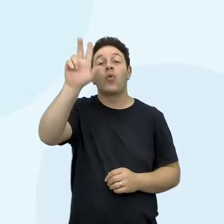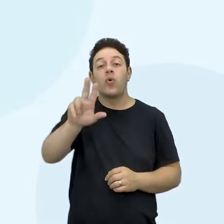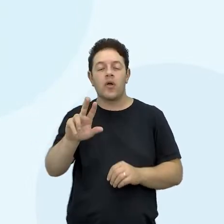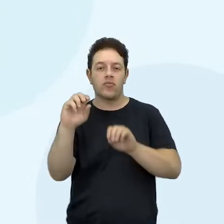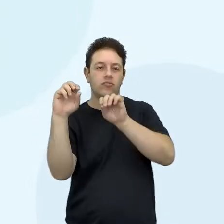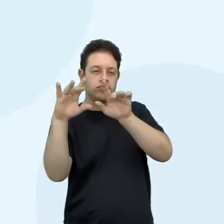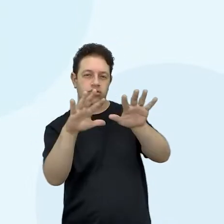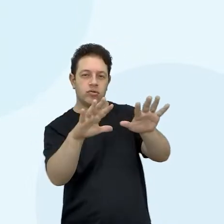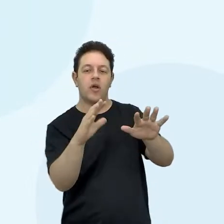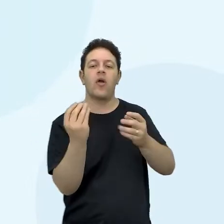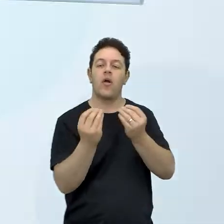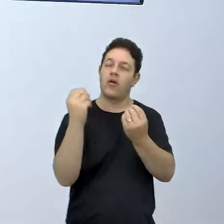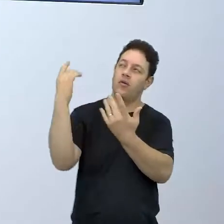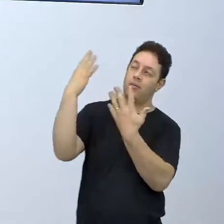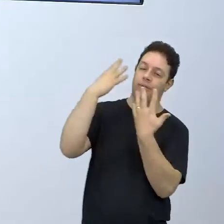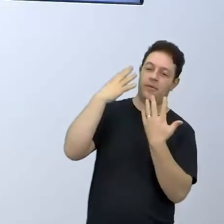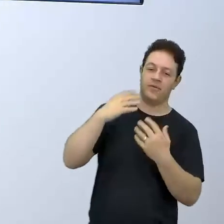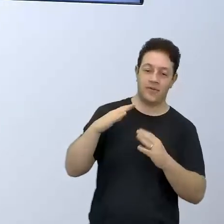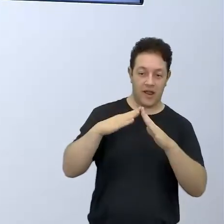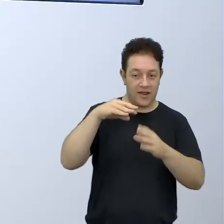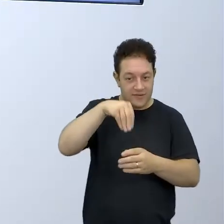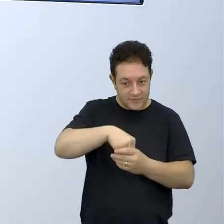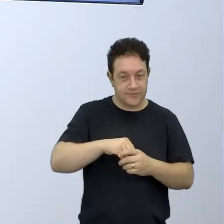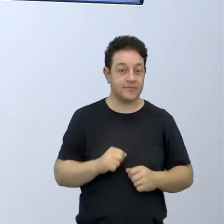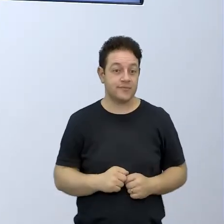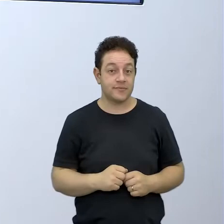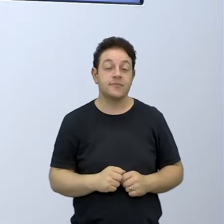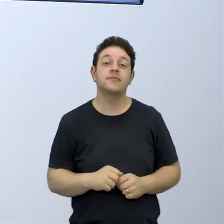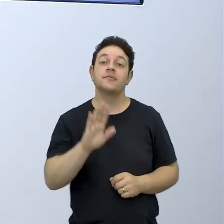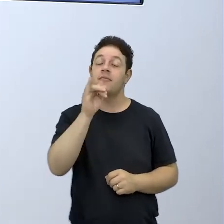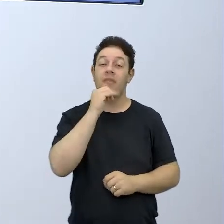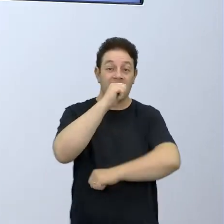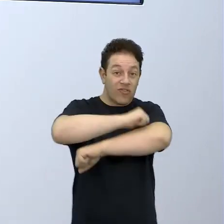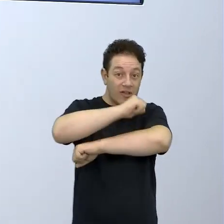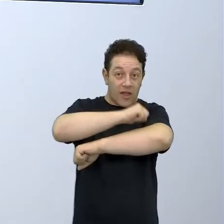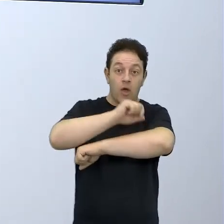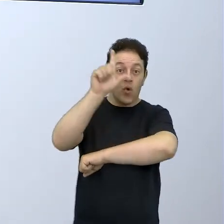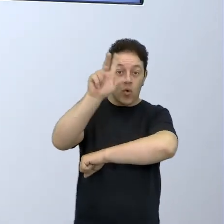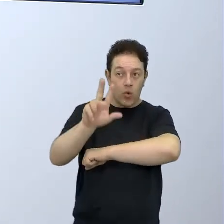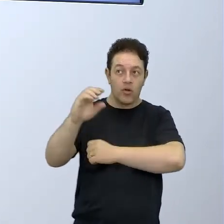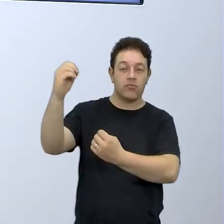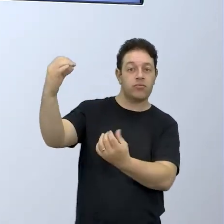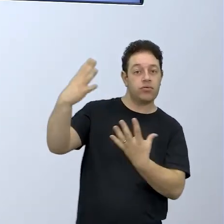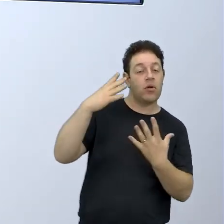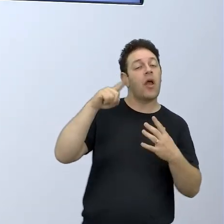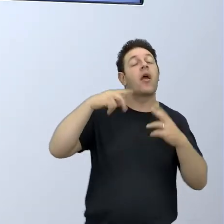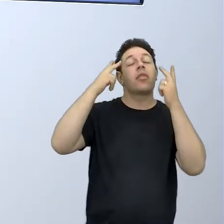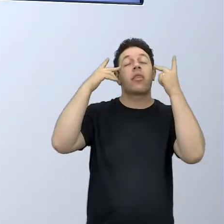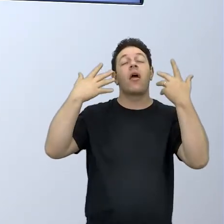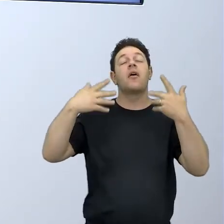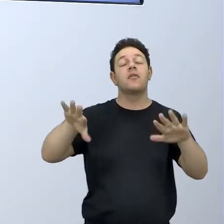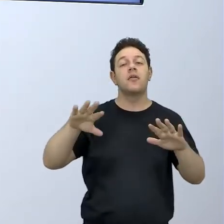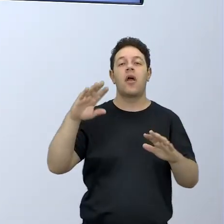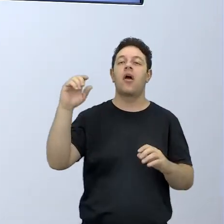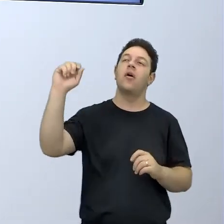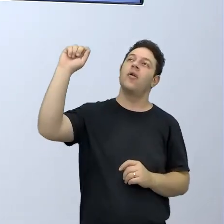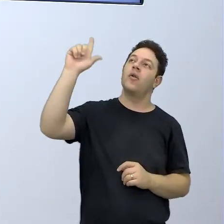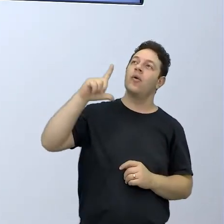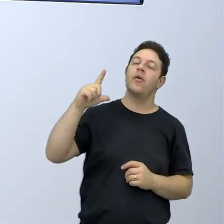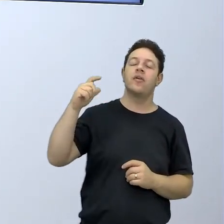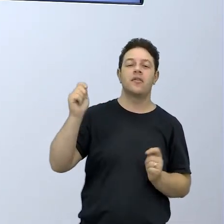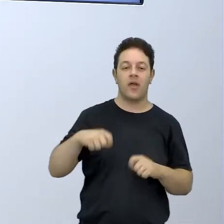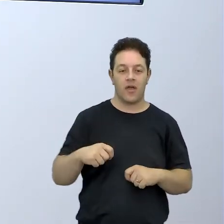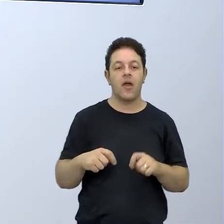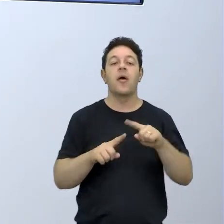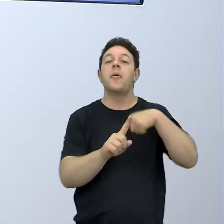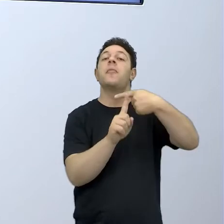pode voltar aqui um minutinho para mim. A entrada de luz pela janela vai ser a nossa iluminação natural. além da minha garrafa de